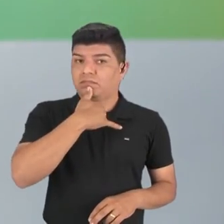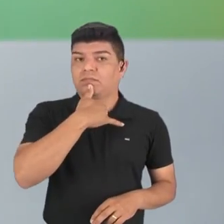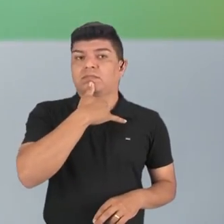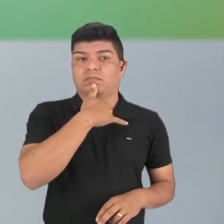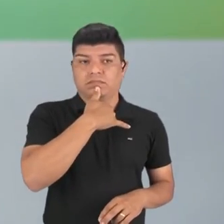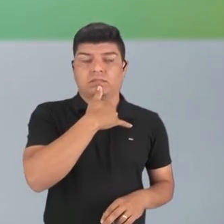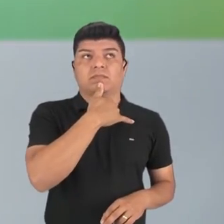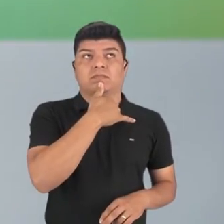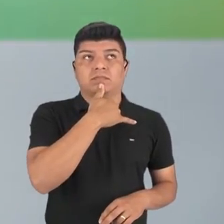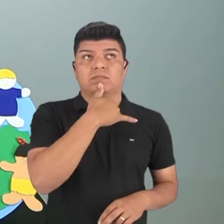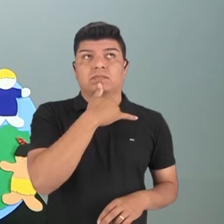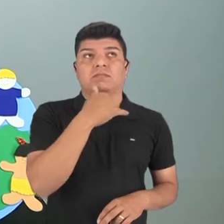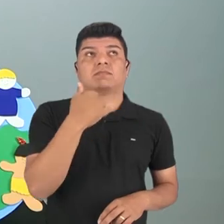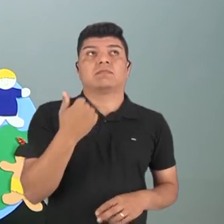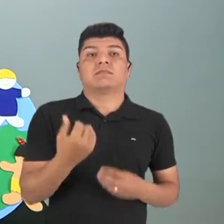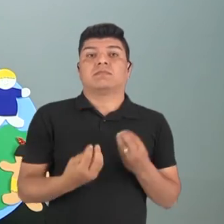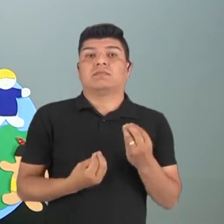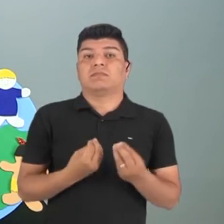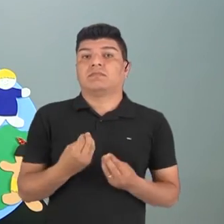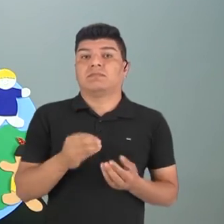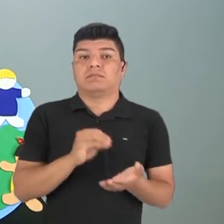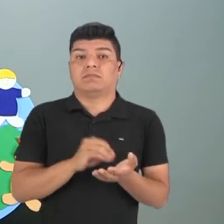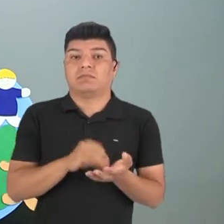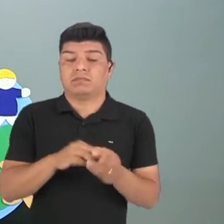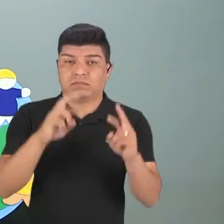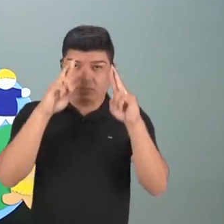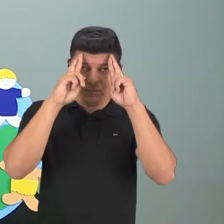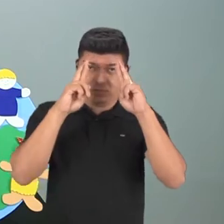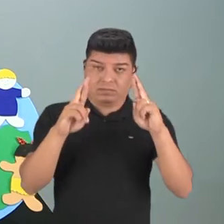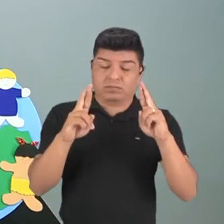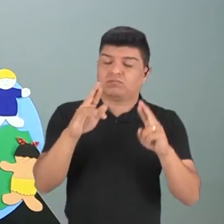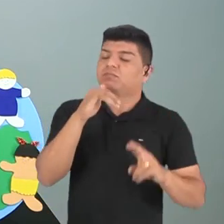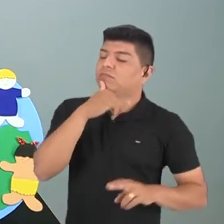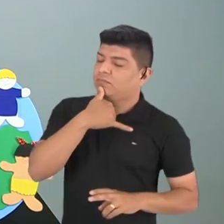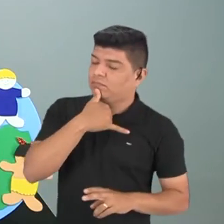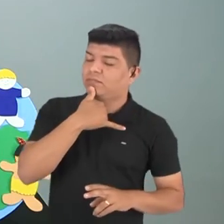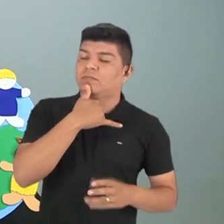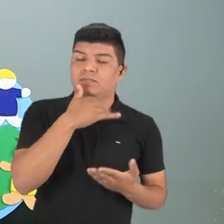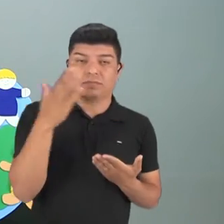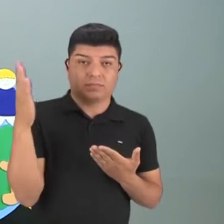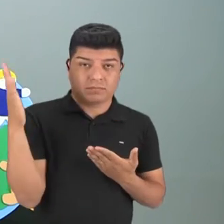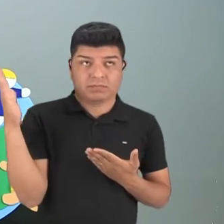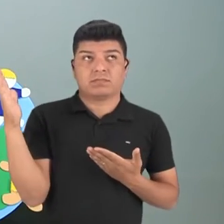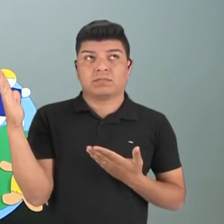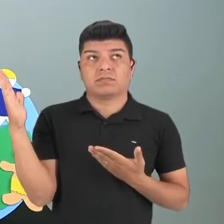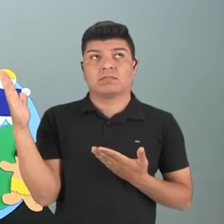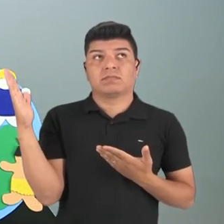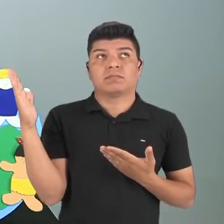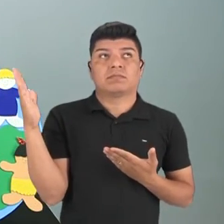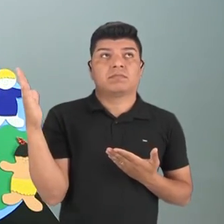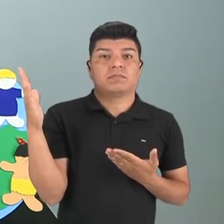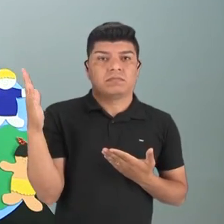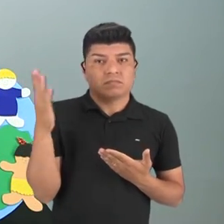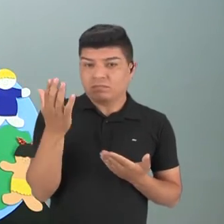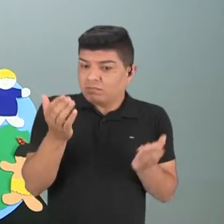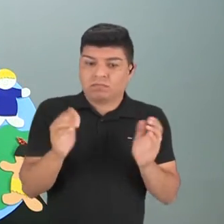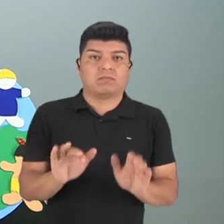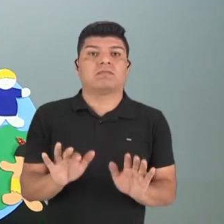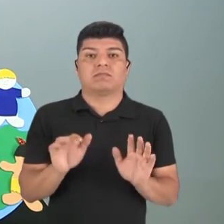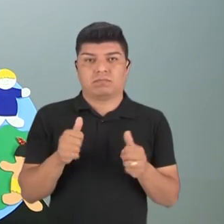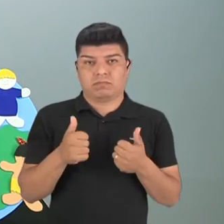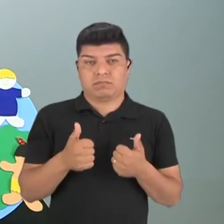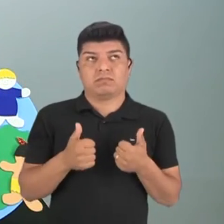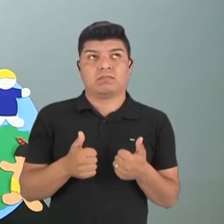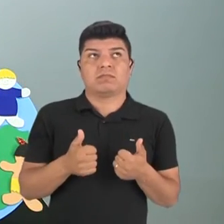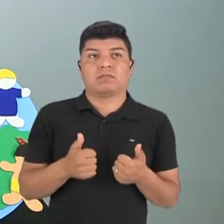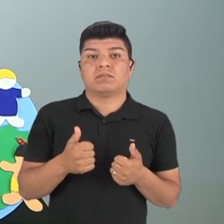não é mesmo? Olha só como o desrespeito deixa as pessoas muito tristes. E não é isso que nós queremos, não é mesmo? Vamos